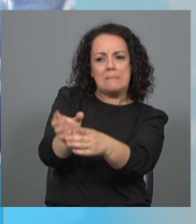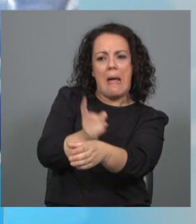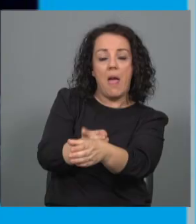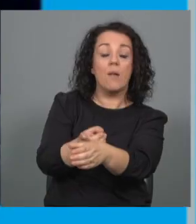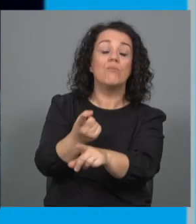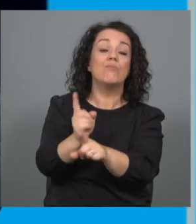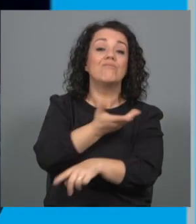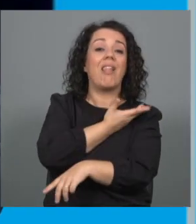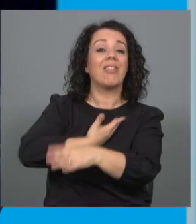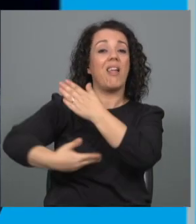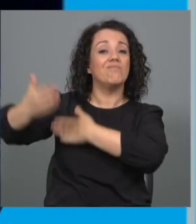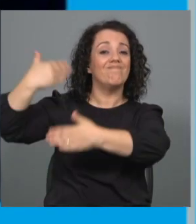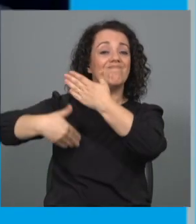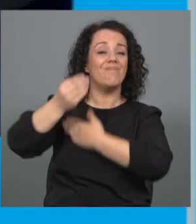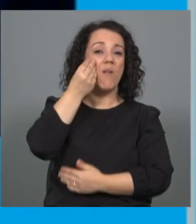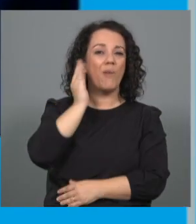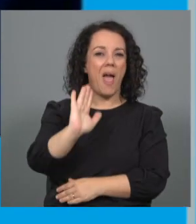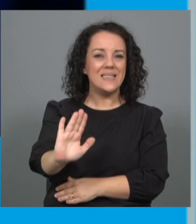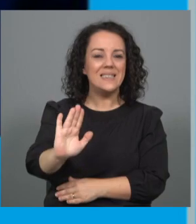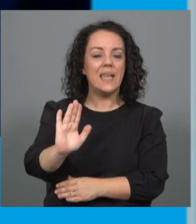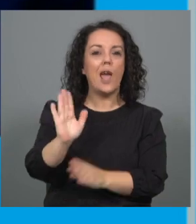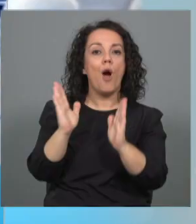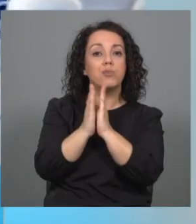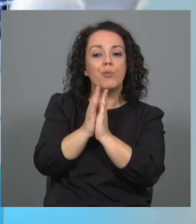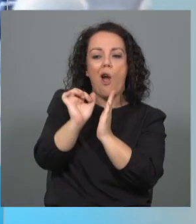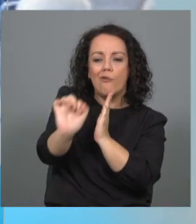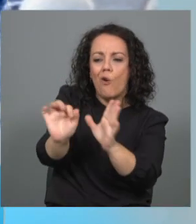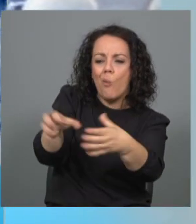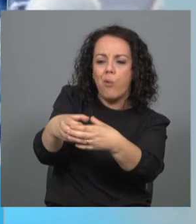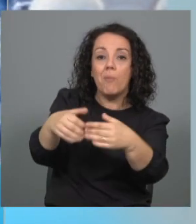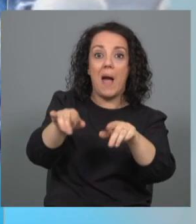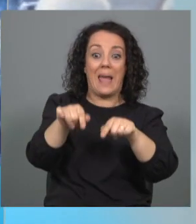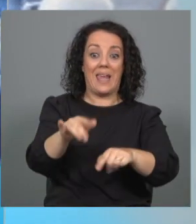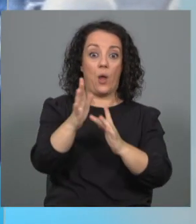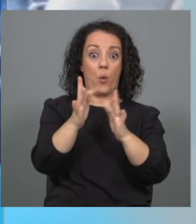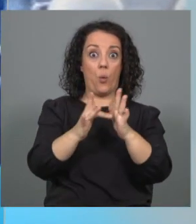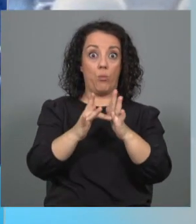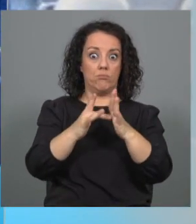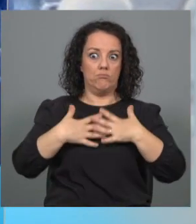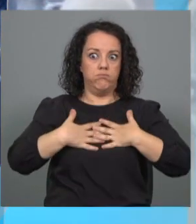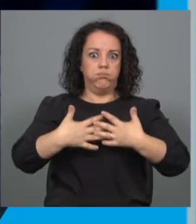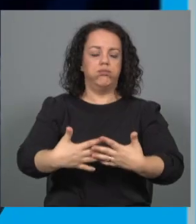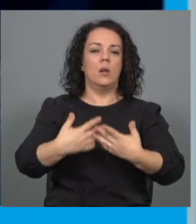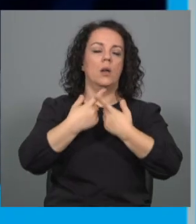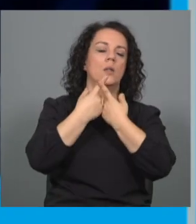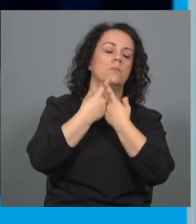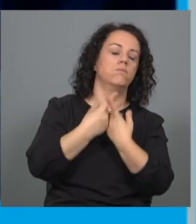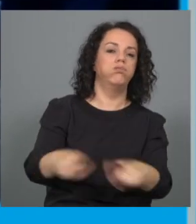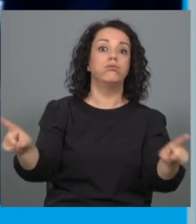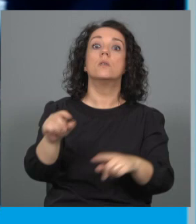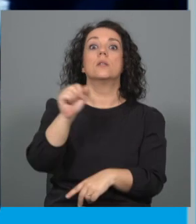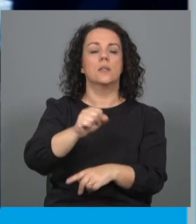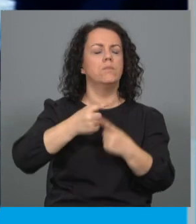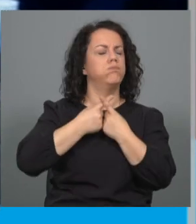tradição dos tempos, do passado, e é isso que aqui o cristianismo vai alterar profundamente. Profundamente, e não esqueçamos que a